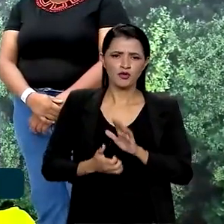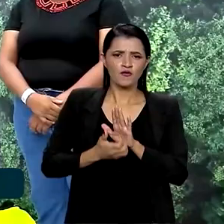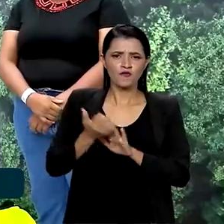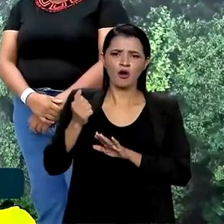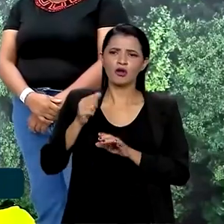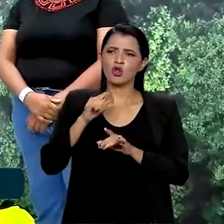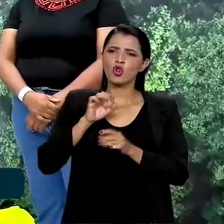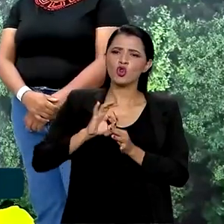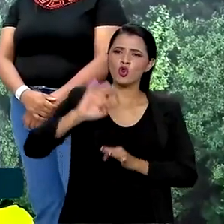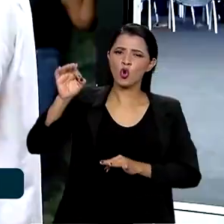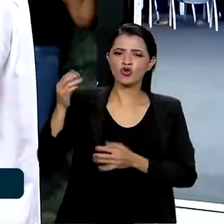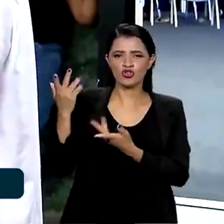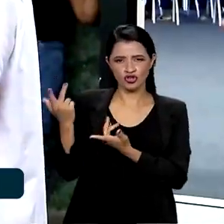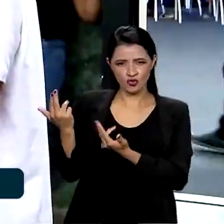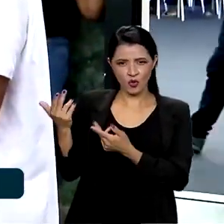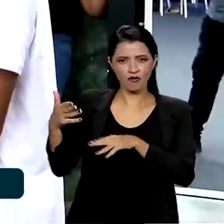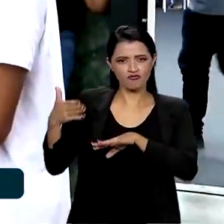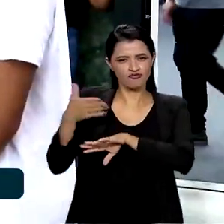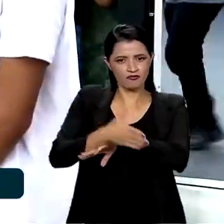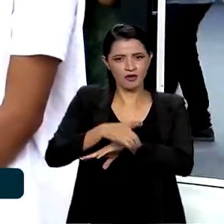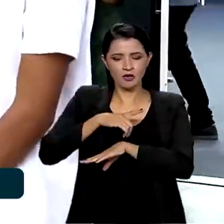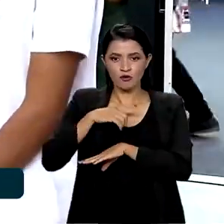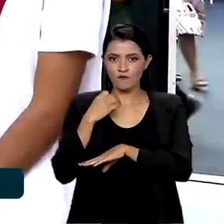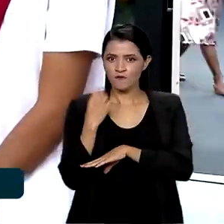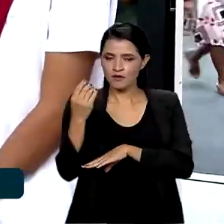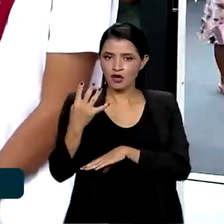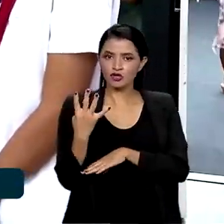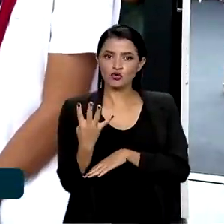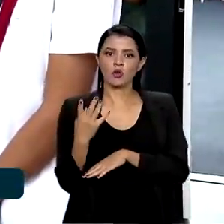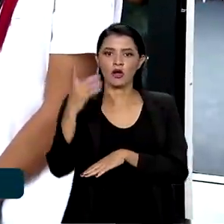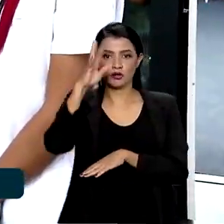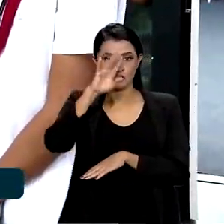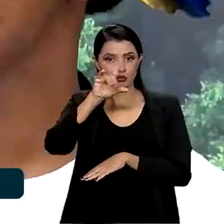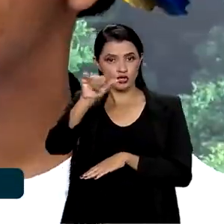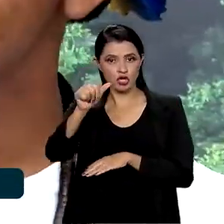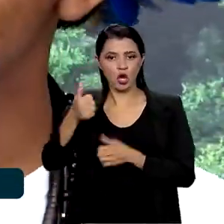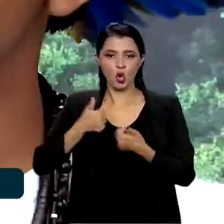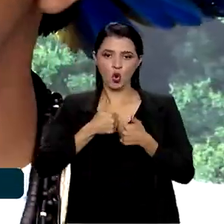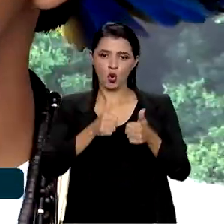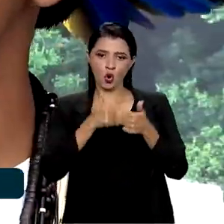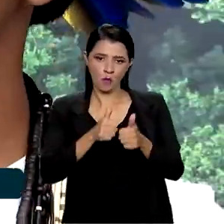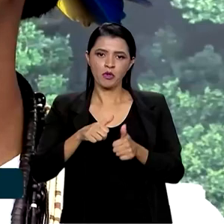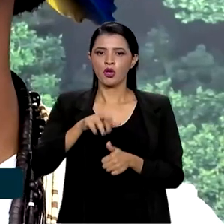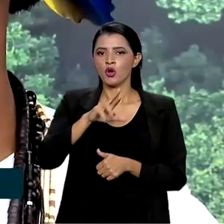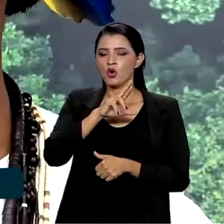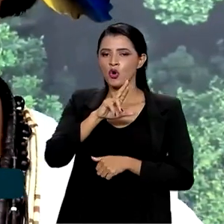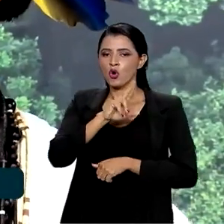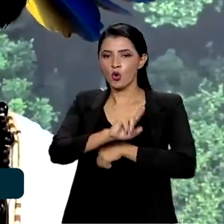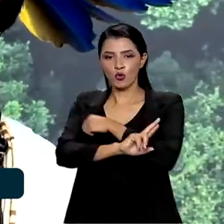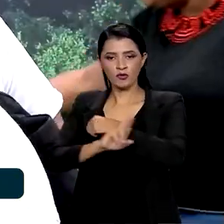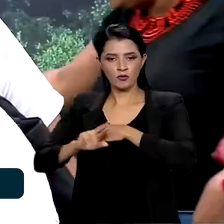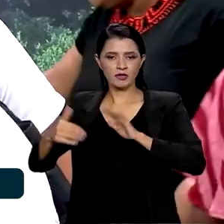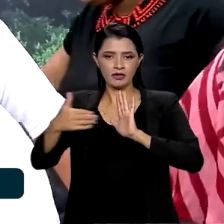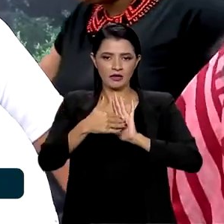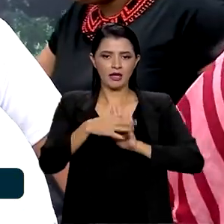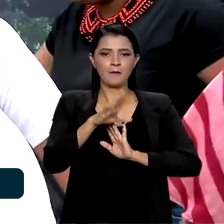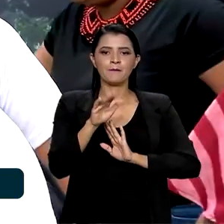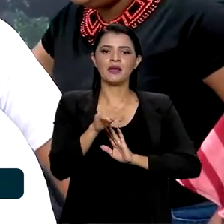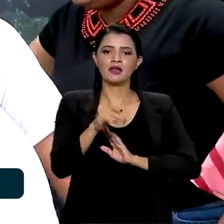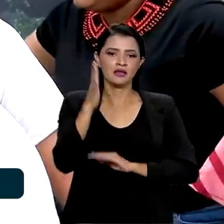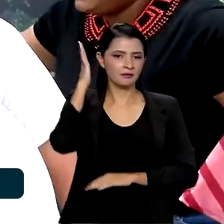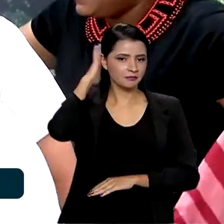de longe, como Luciano, que enfrentou uma viagem de 4 dias de ônibus de Rondônia até Belém do Pará. Para